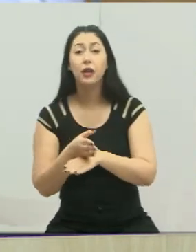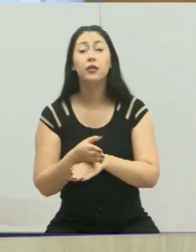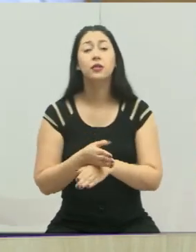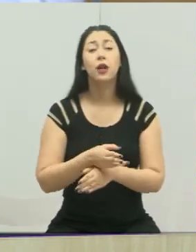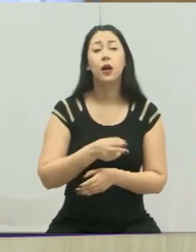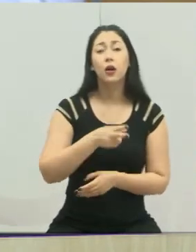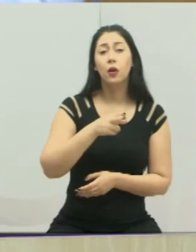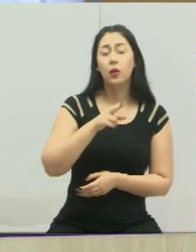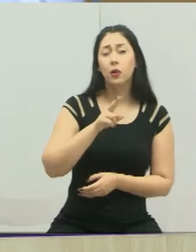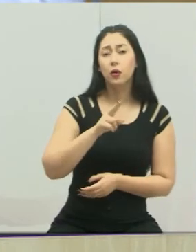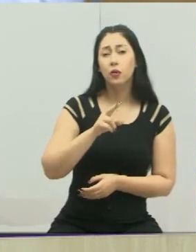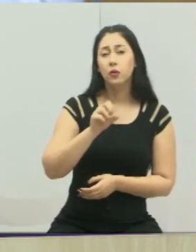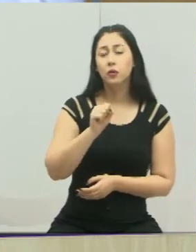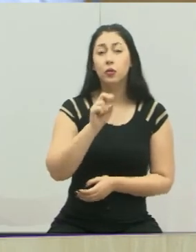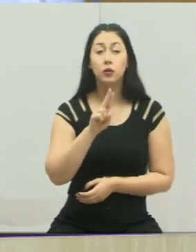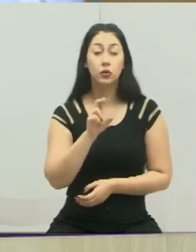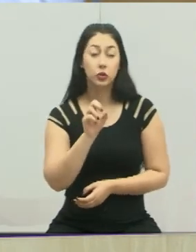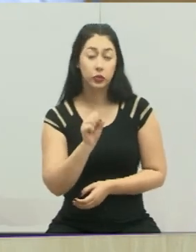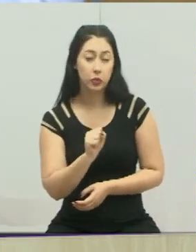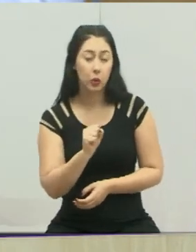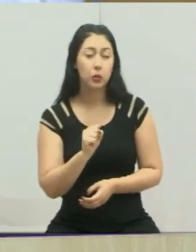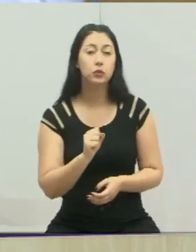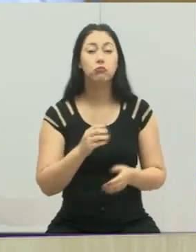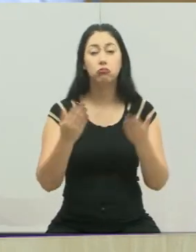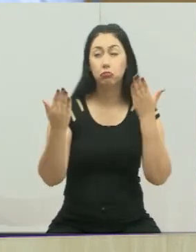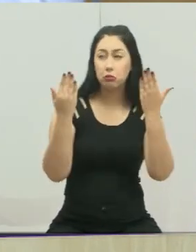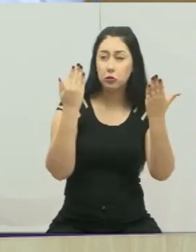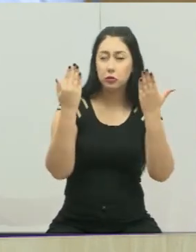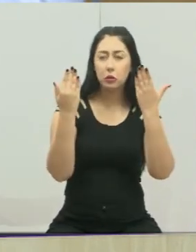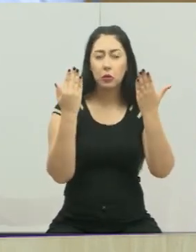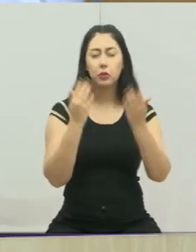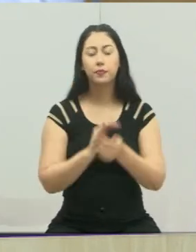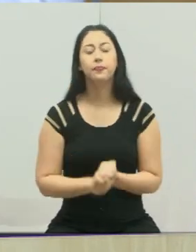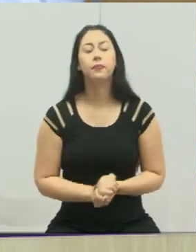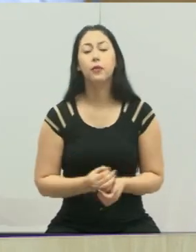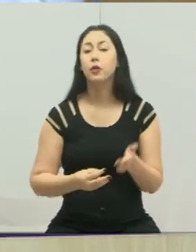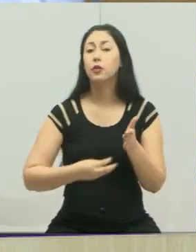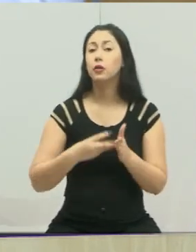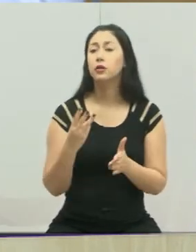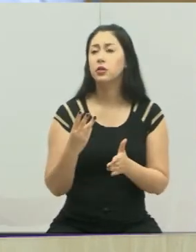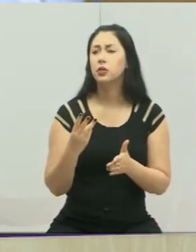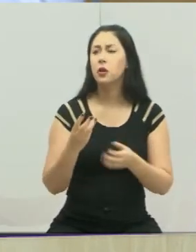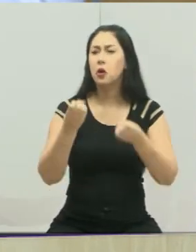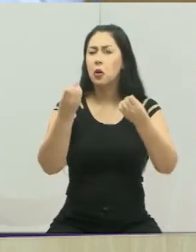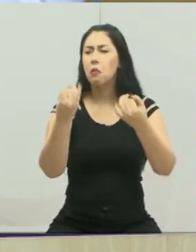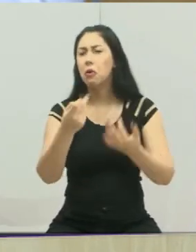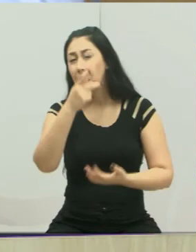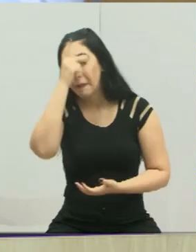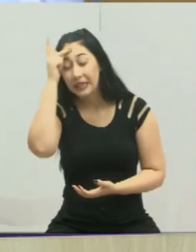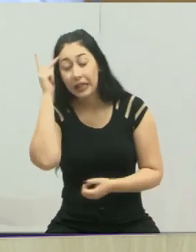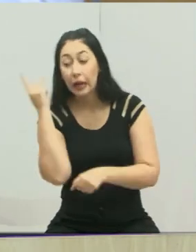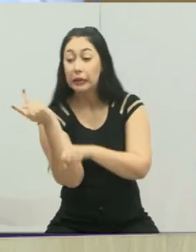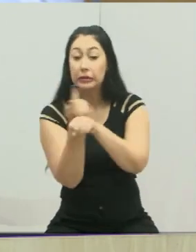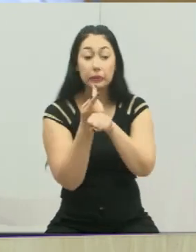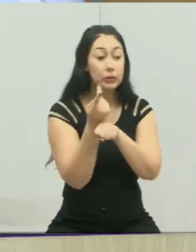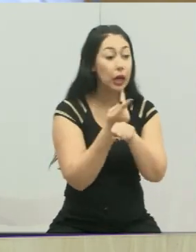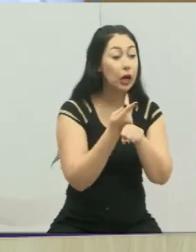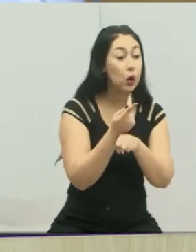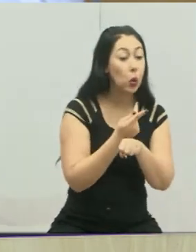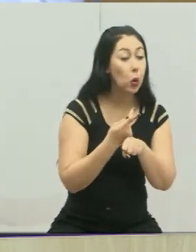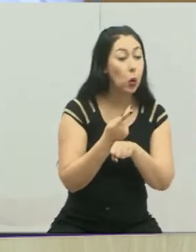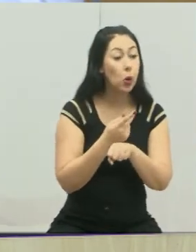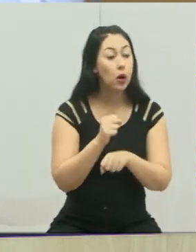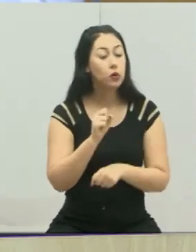informar separadamente por equipamento público. Terceiro, qual a média mensal de pacientes que procuram as UBSs para renovar receitas